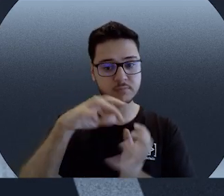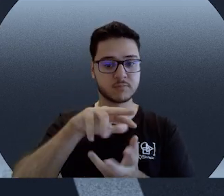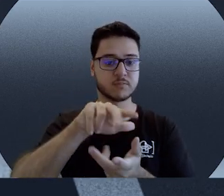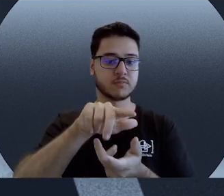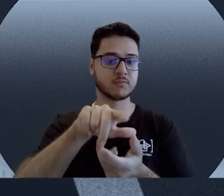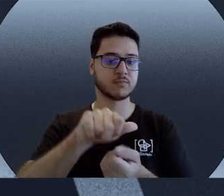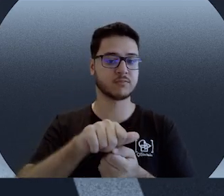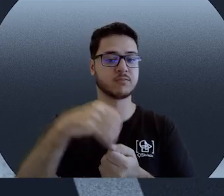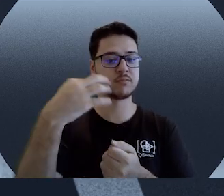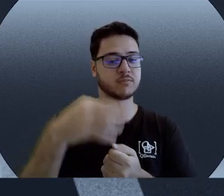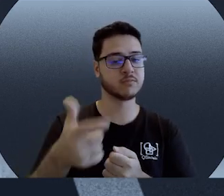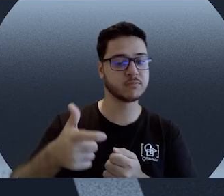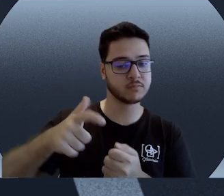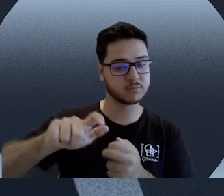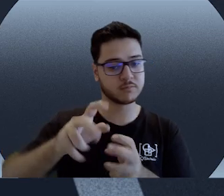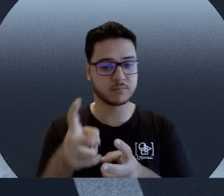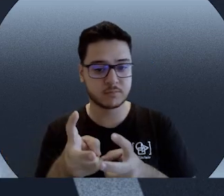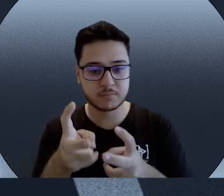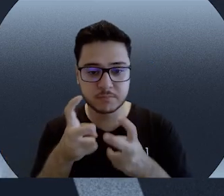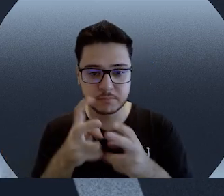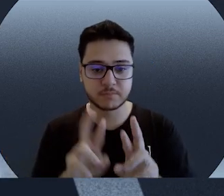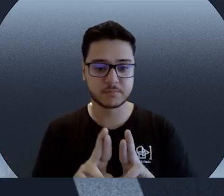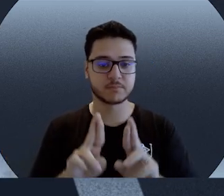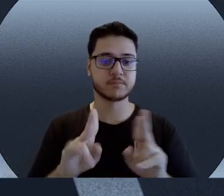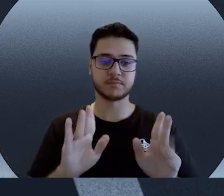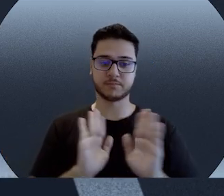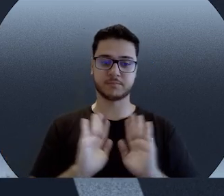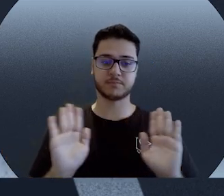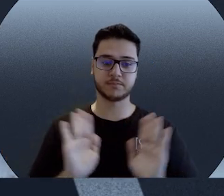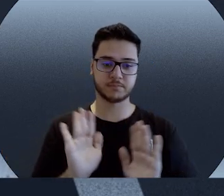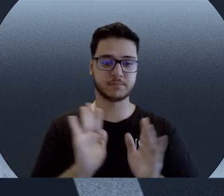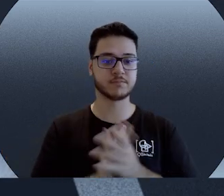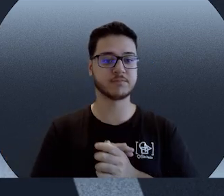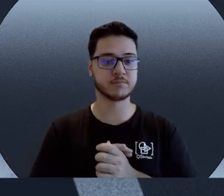um outro viés, um outro ponto de vista.